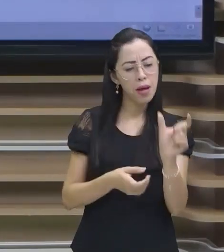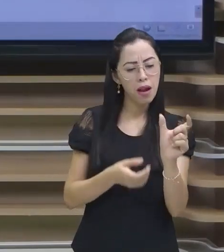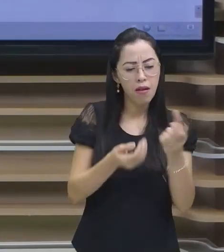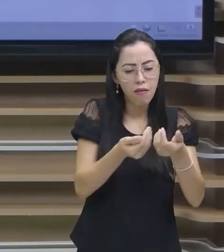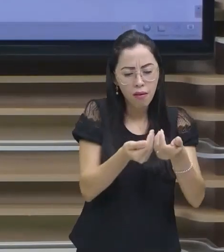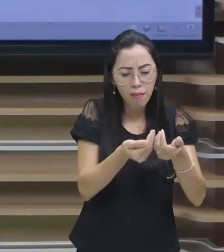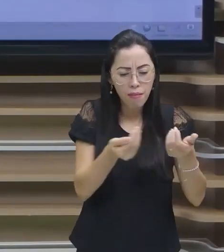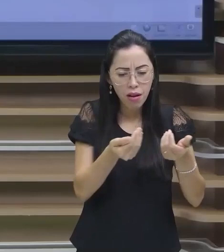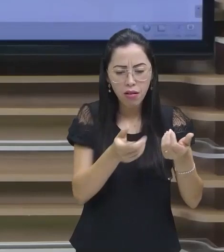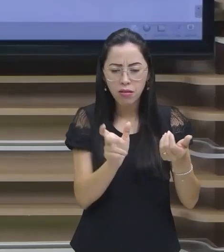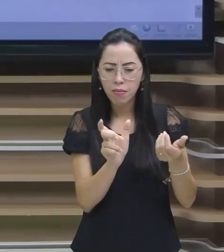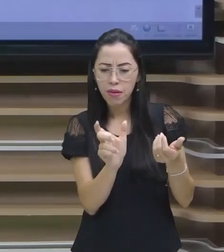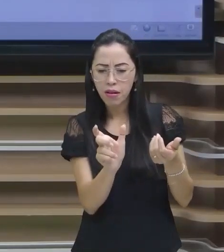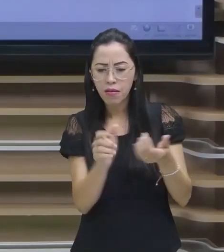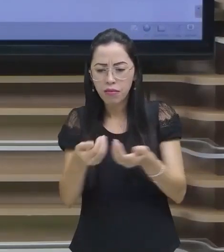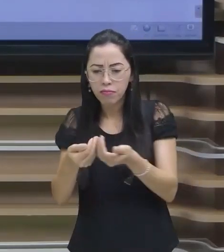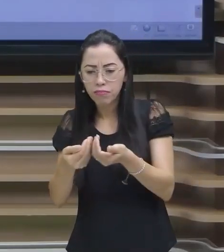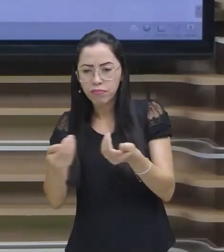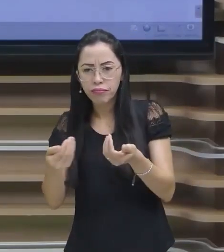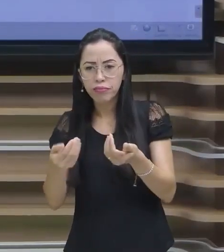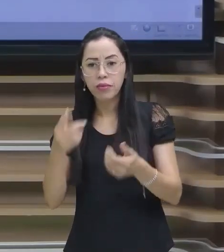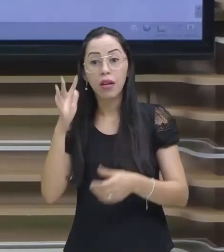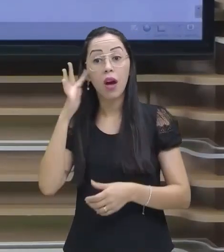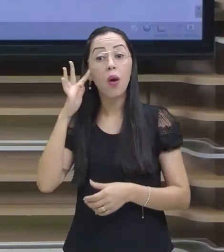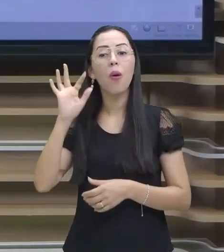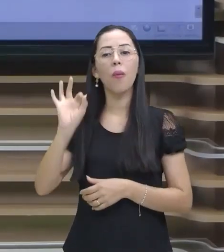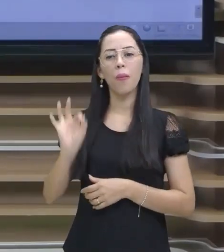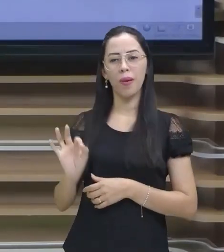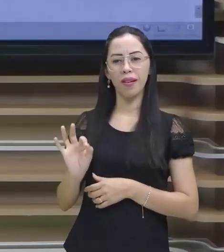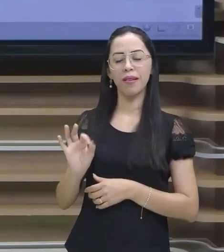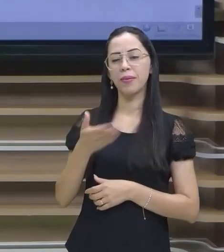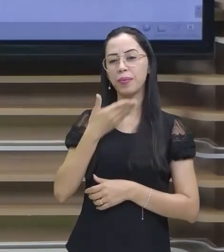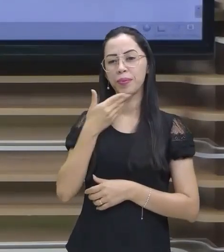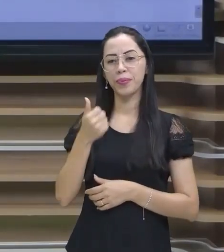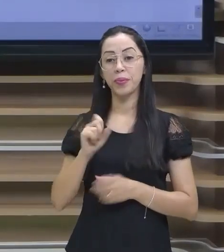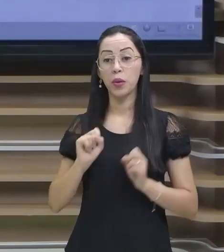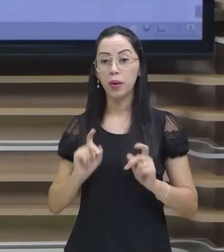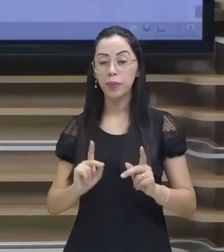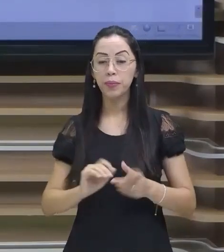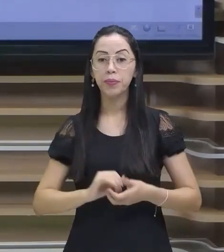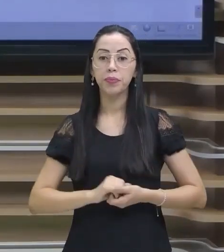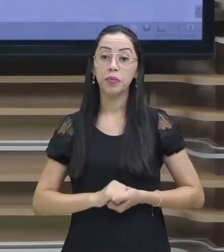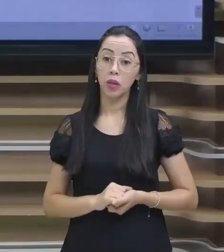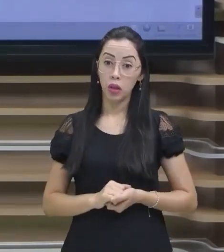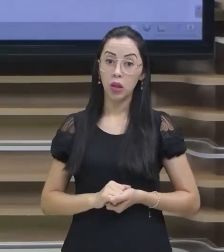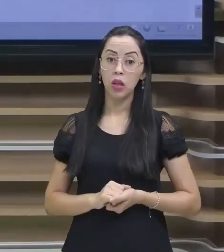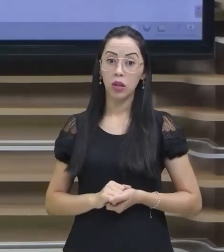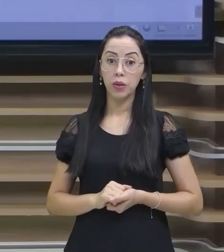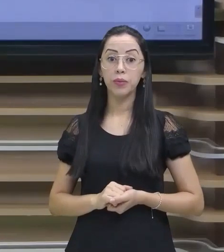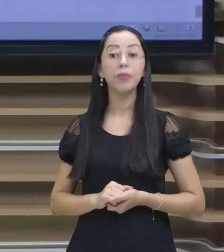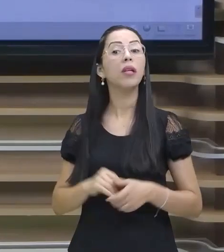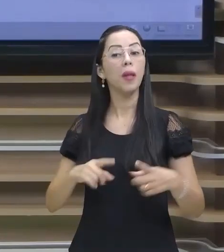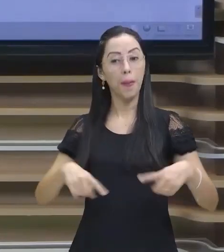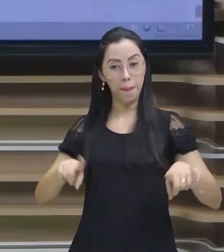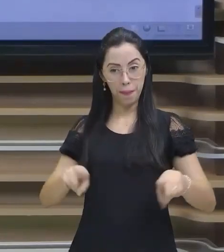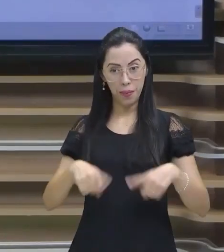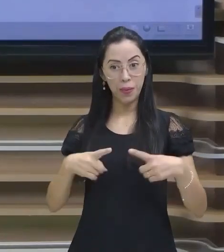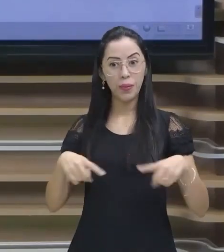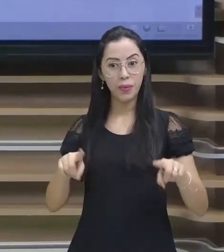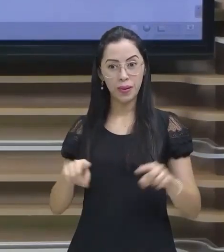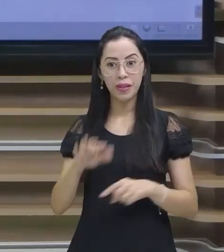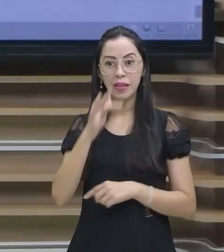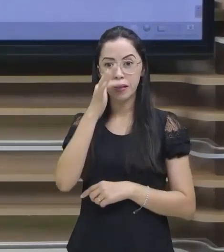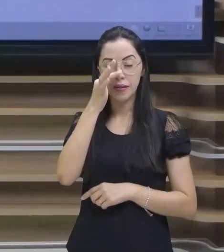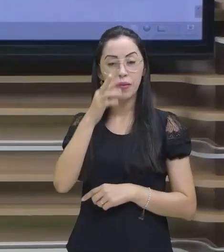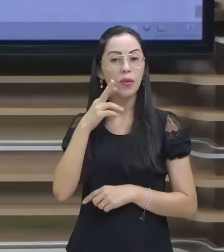se tornar mais compreensível. Bem, na história da Linda Rosa Juvenil acontece muita coisa.